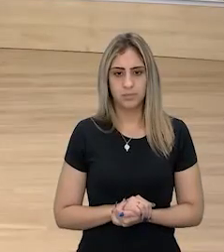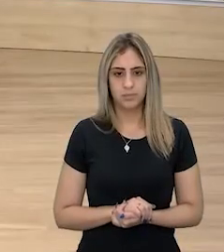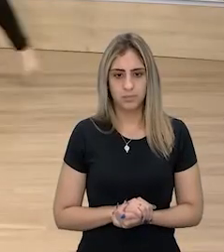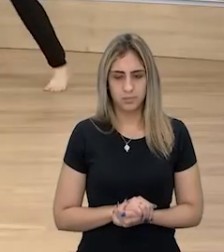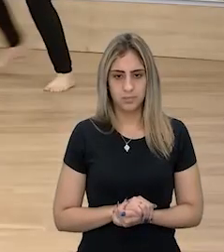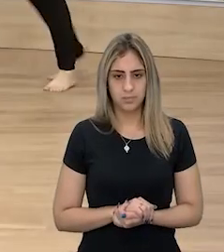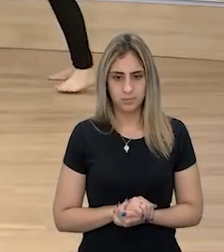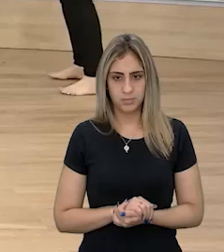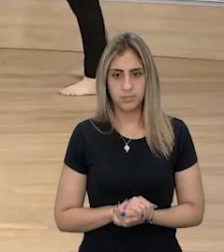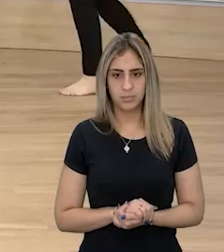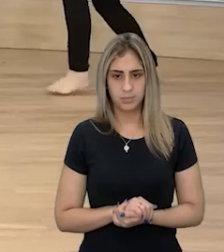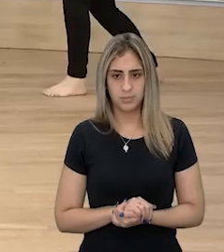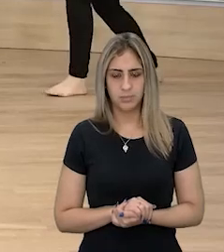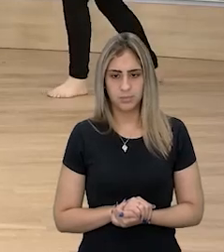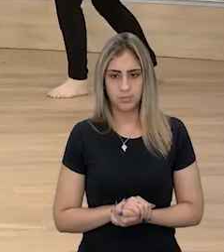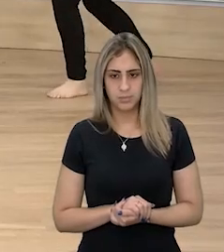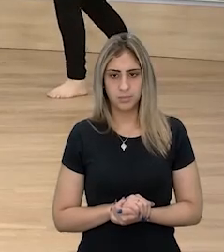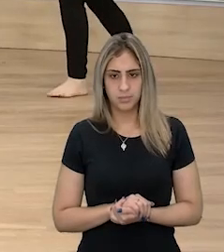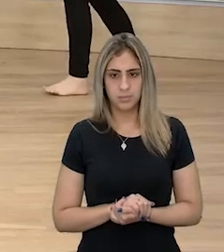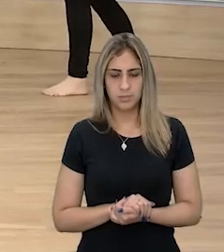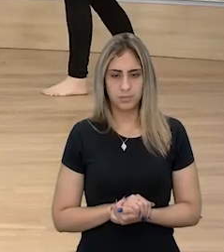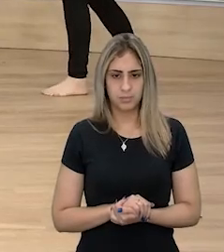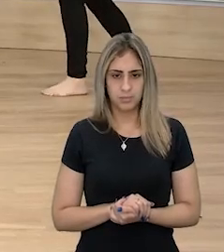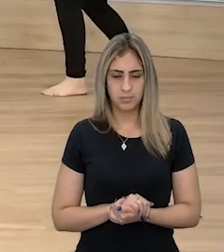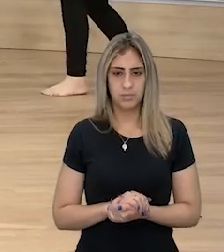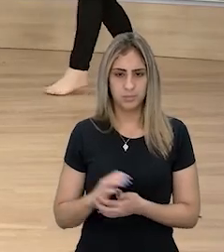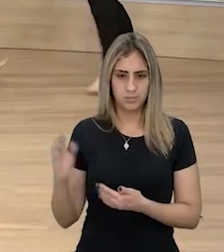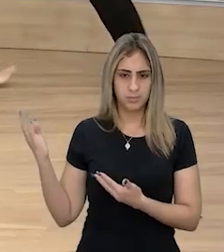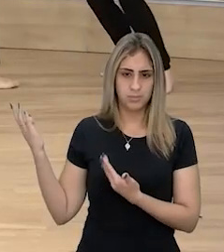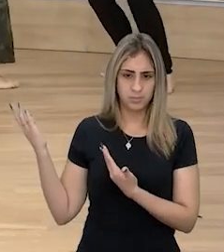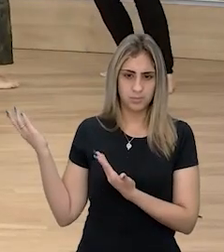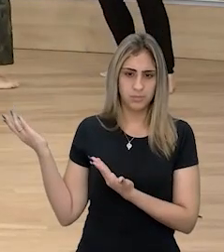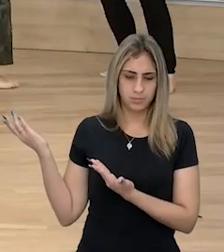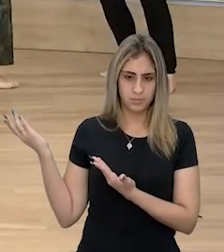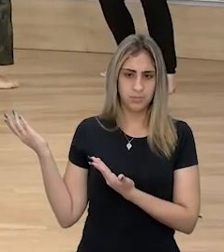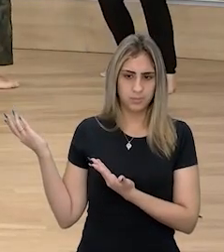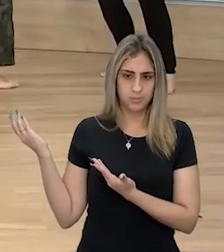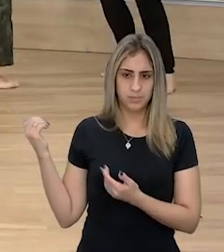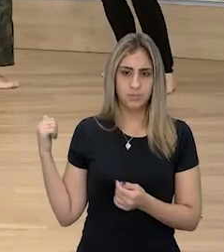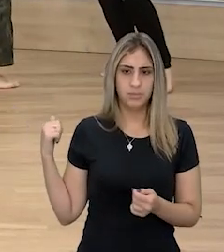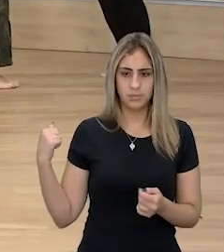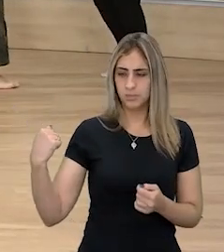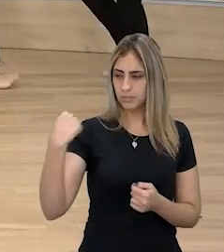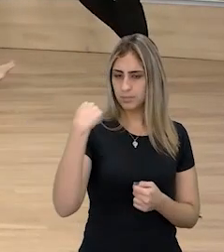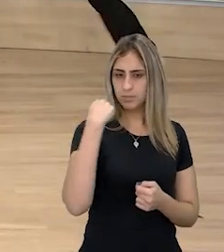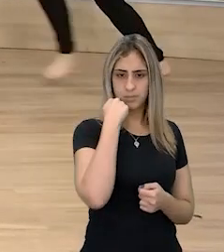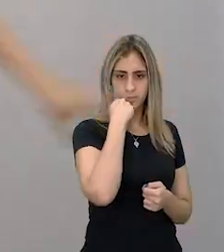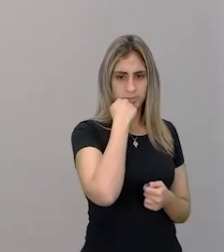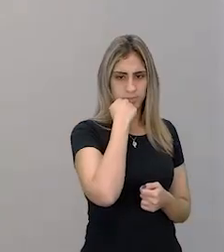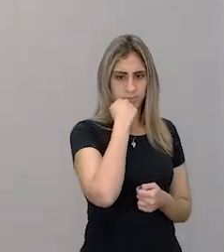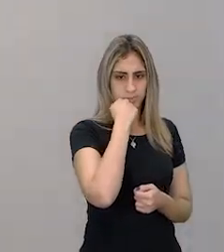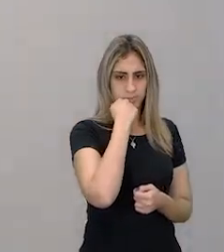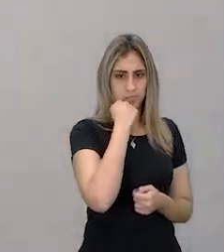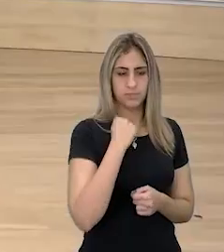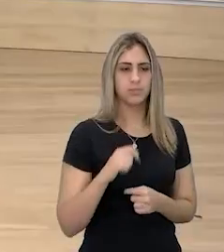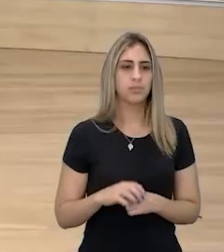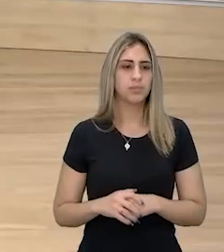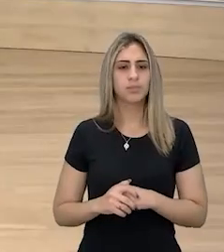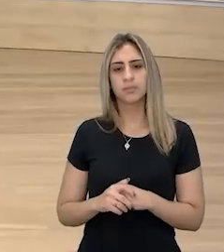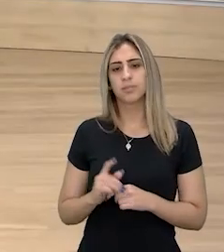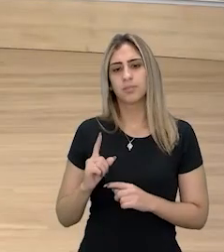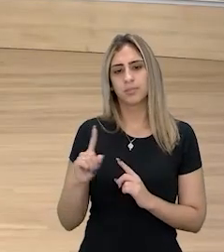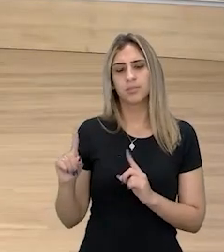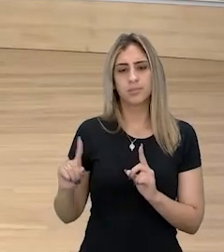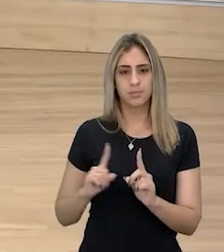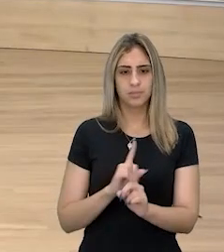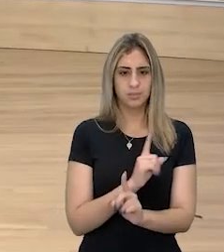mano. Virei. Outro adversário. Tá vindo? Dou um soco à altura do rosto. Pum. Aí viro.